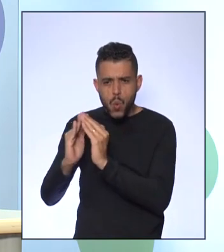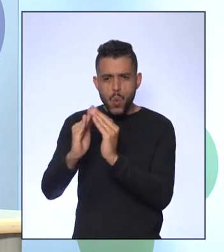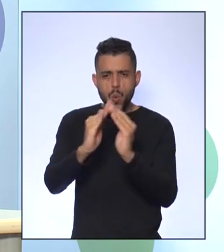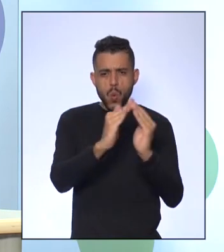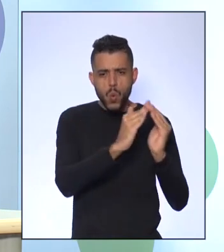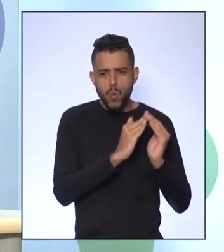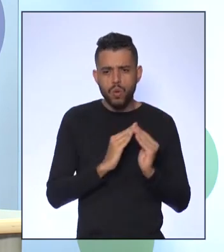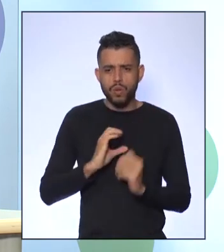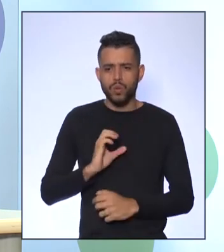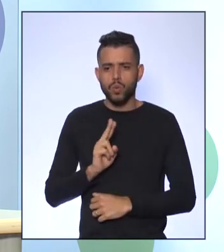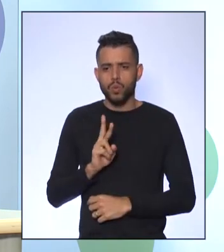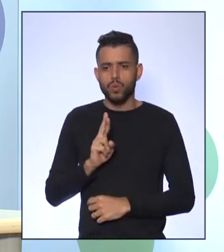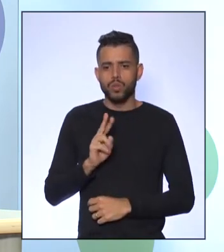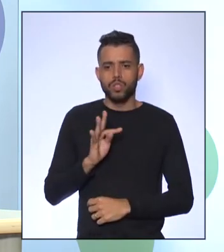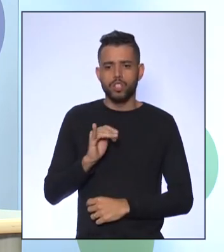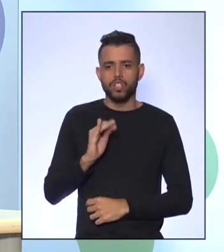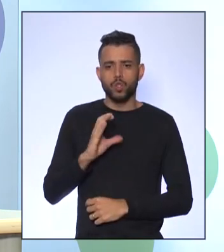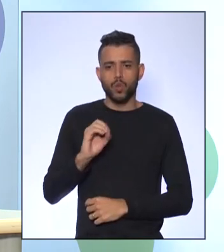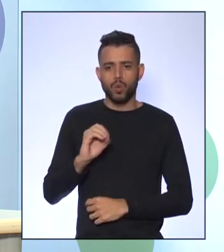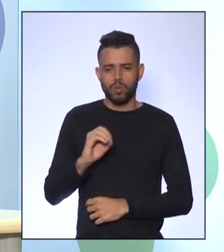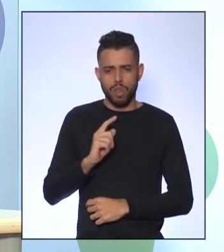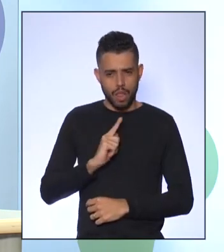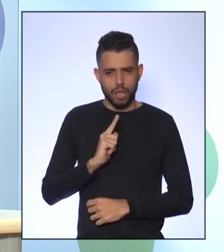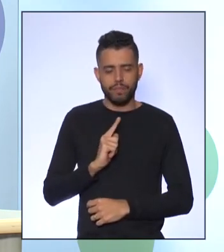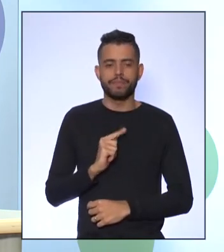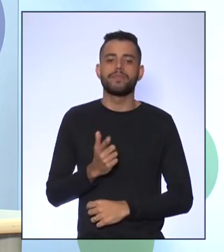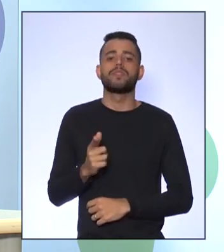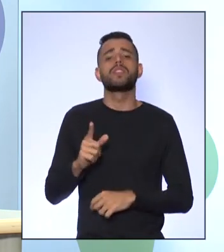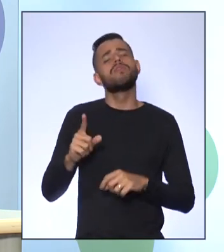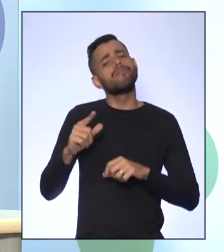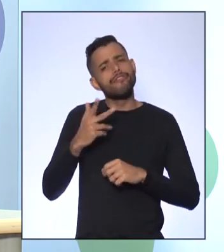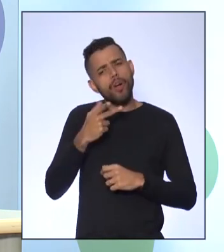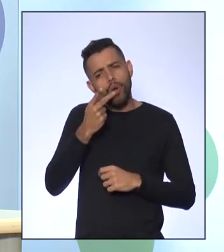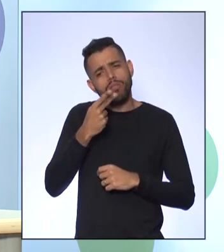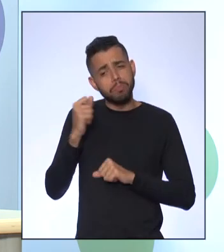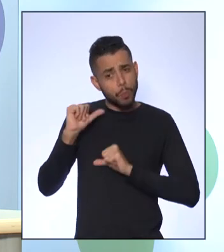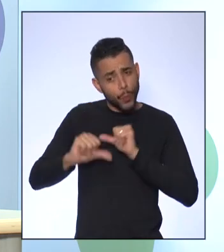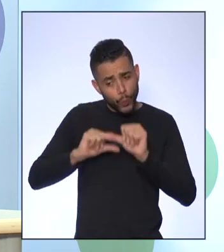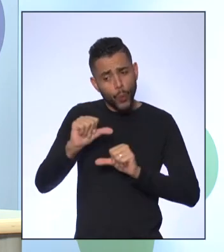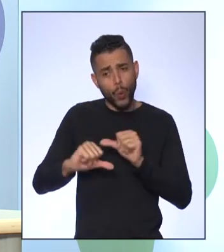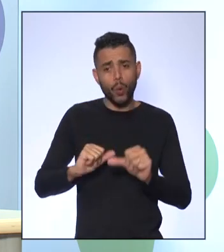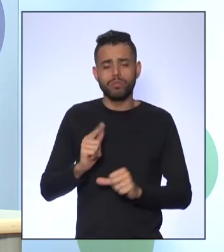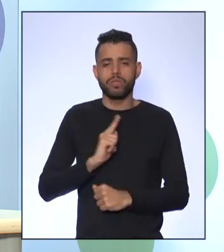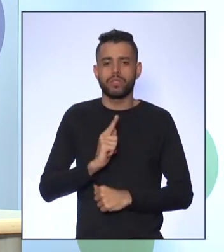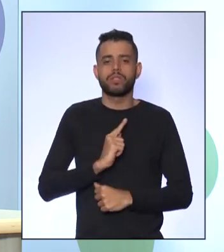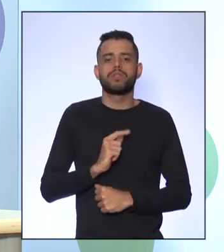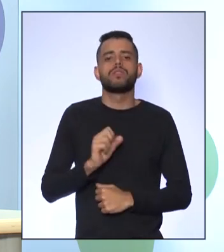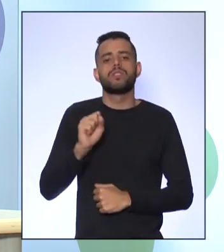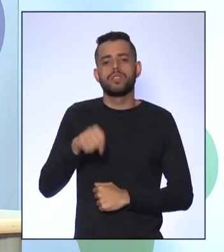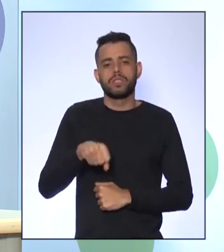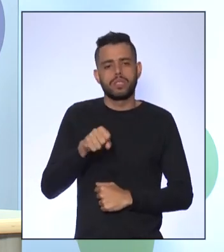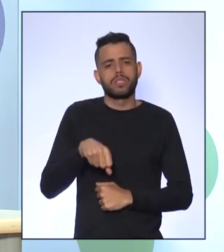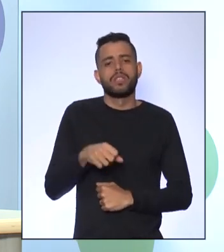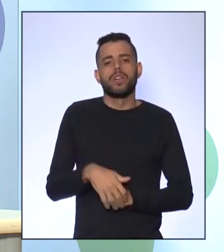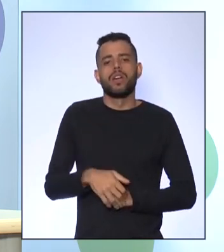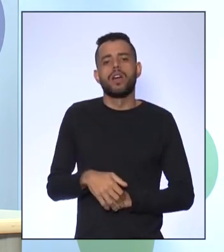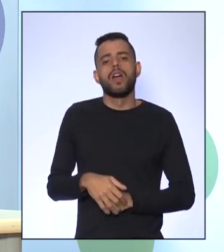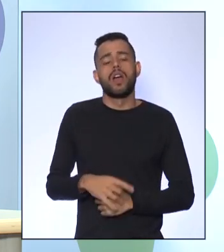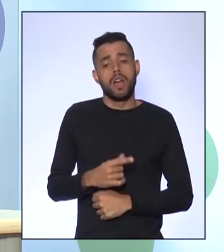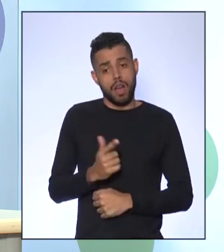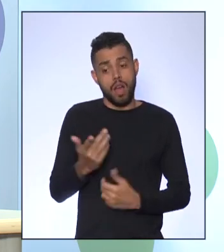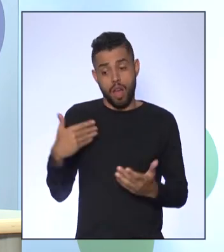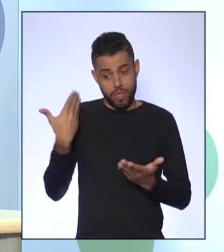E a Juliana Fernanda, ela comenta, ela diz, mudou muito, e de fato mudou. Viu, o Kaique Alves,